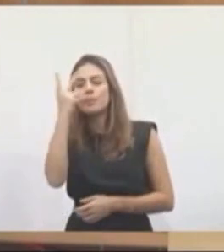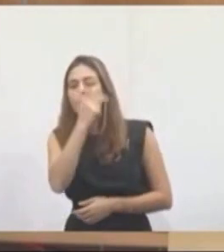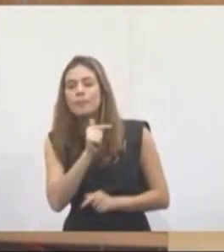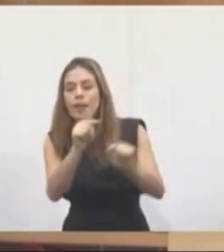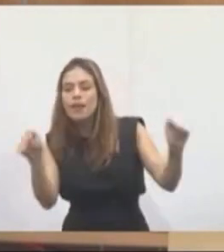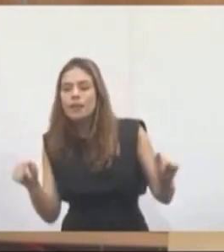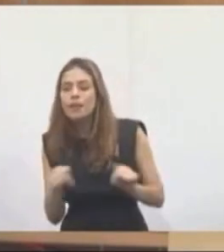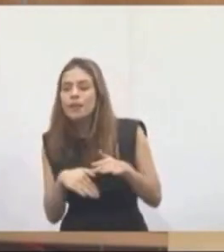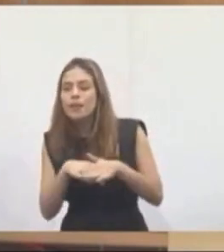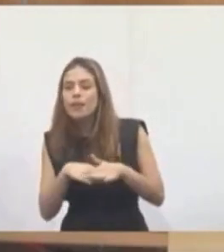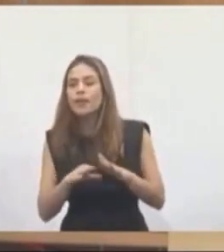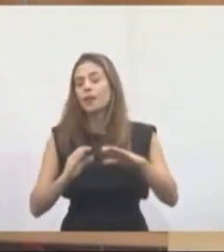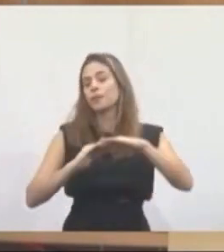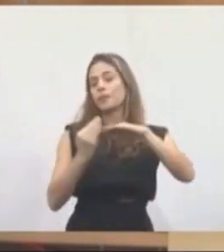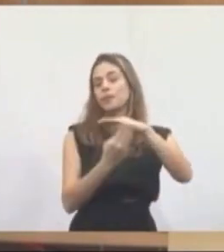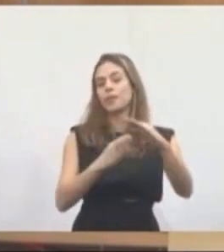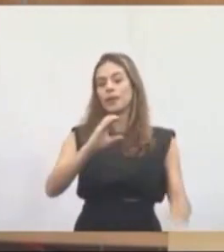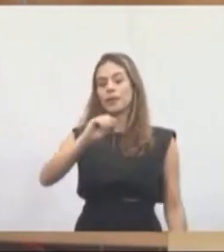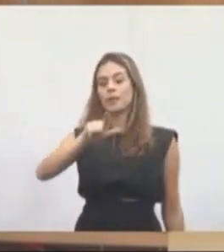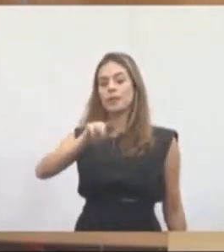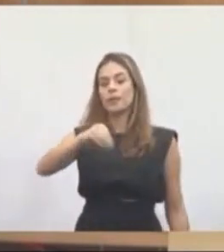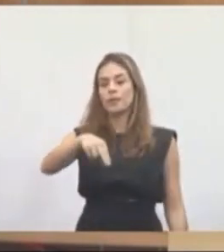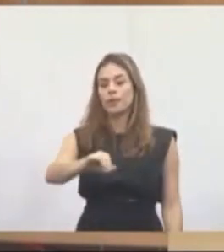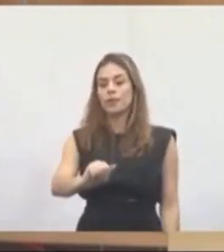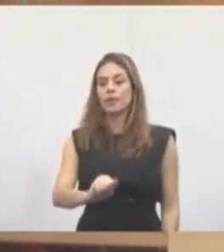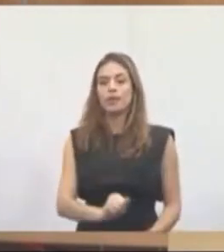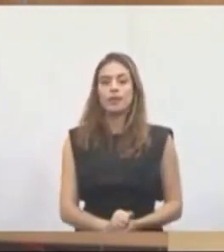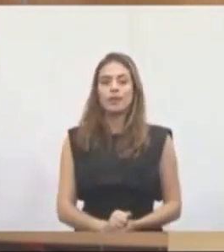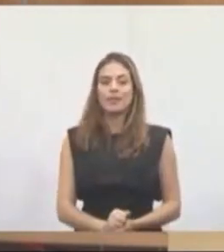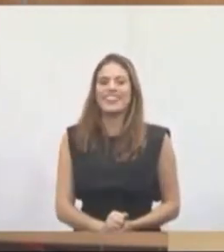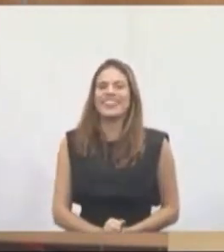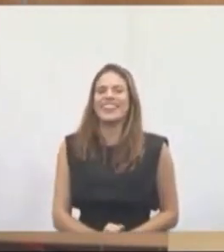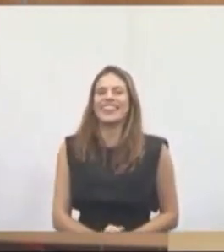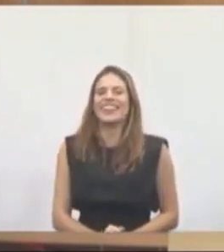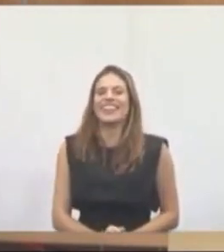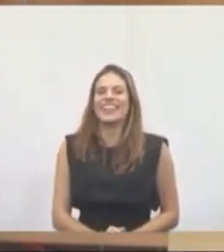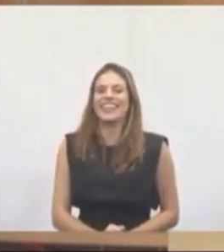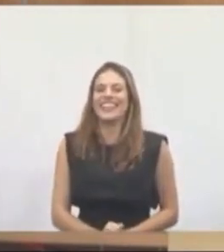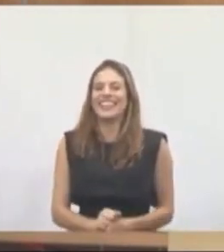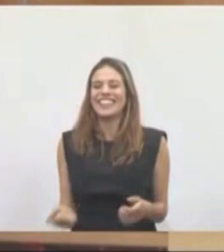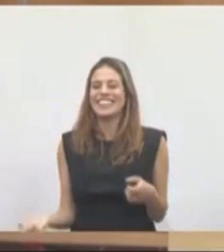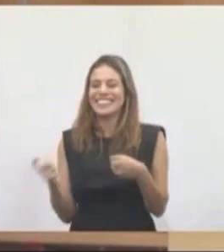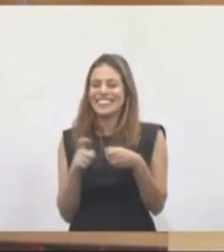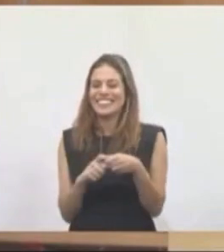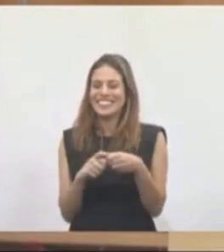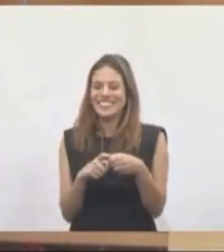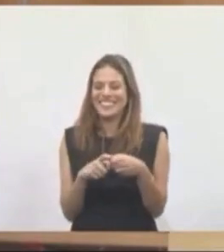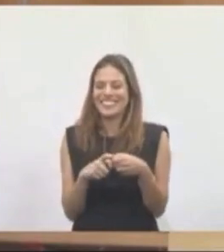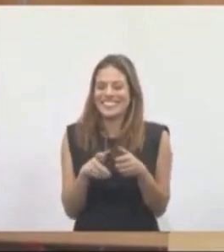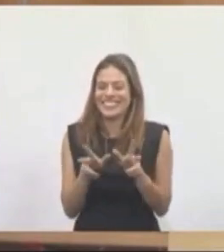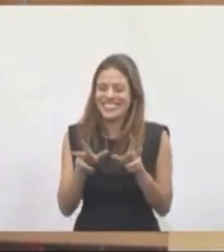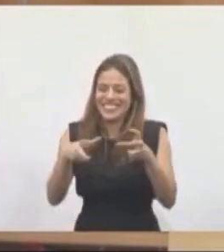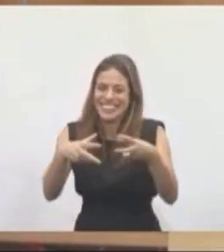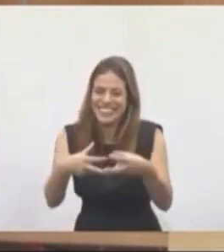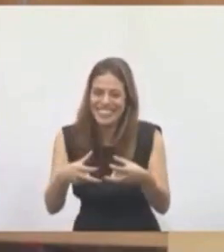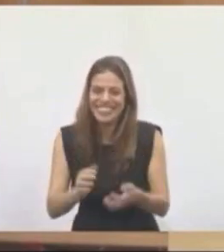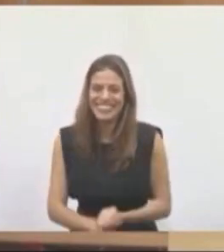campo do Jardim Colônia. Posteriormente, quando eu retornei a essa casa, o Juliano me